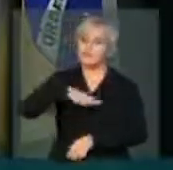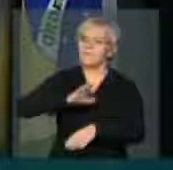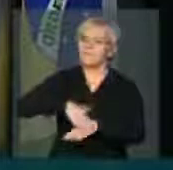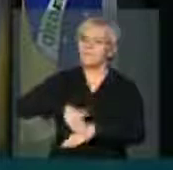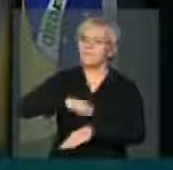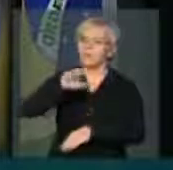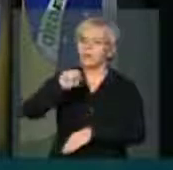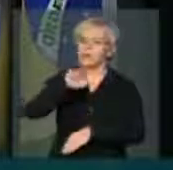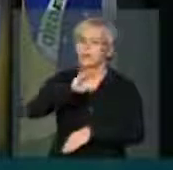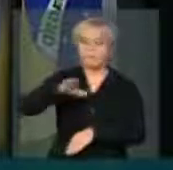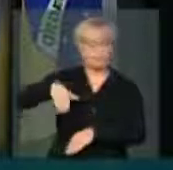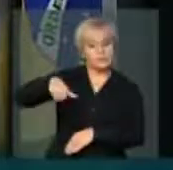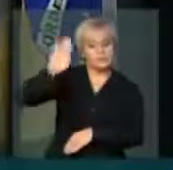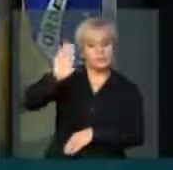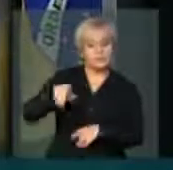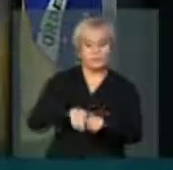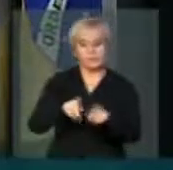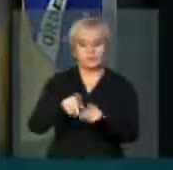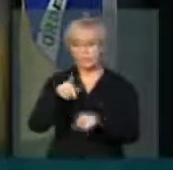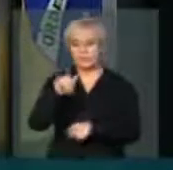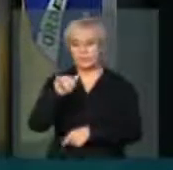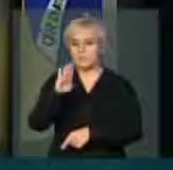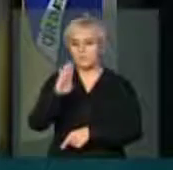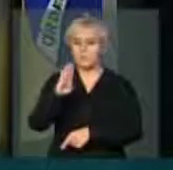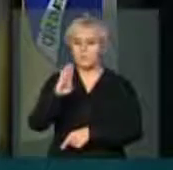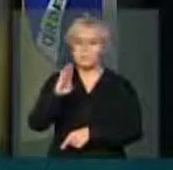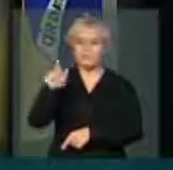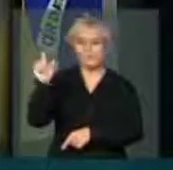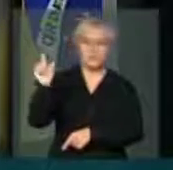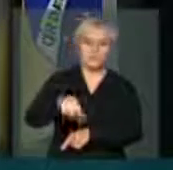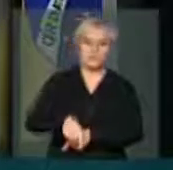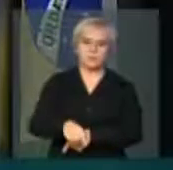8% e queda do PIB de 1%